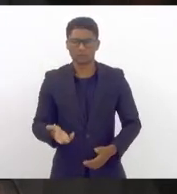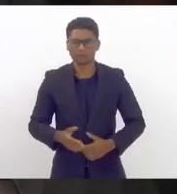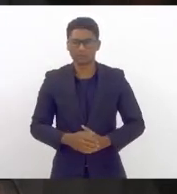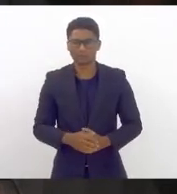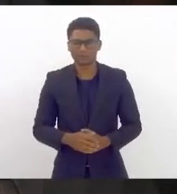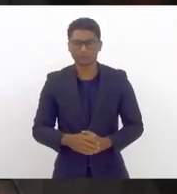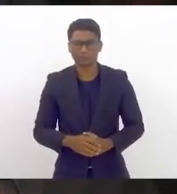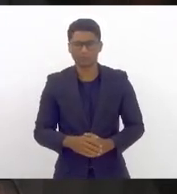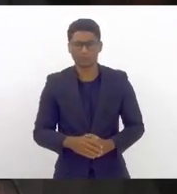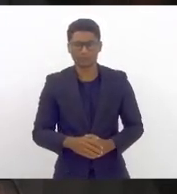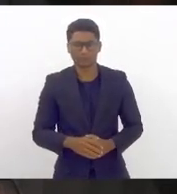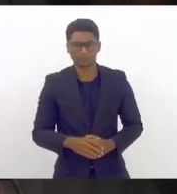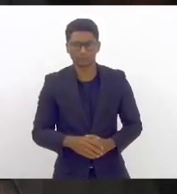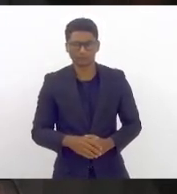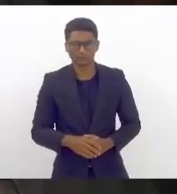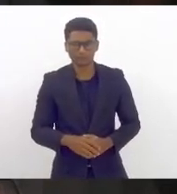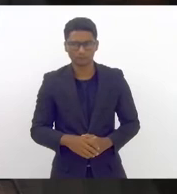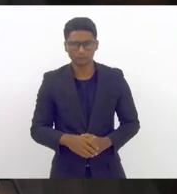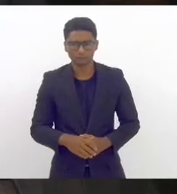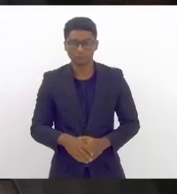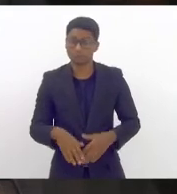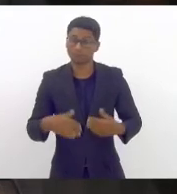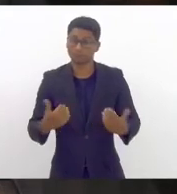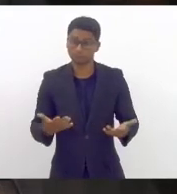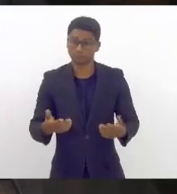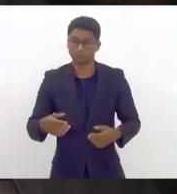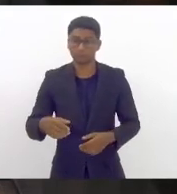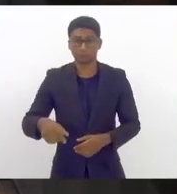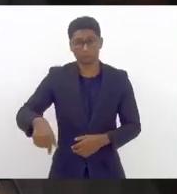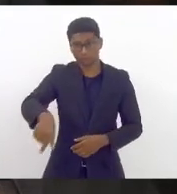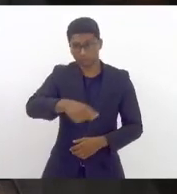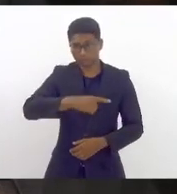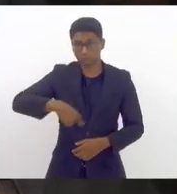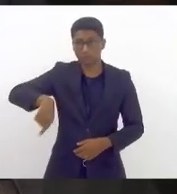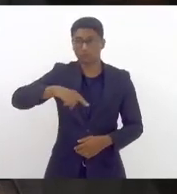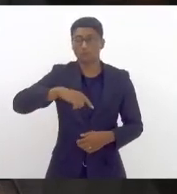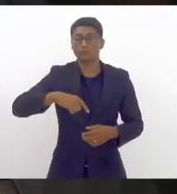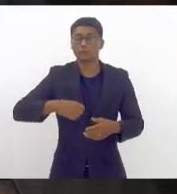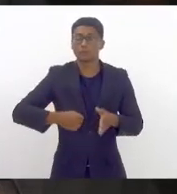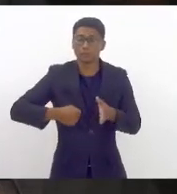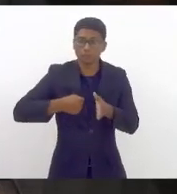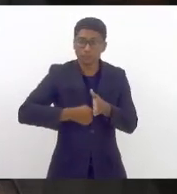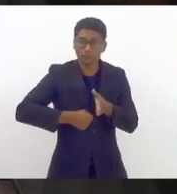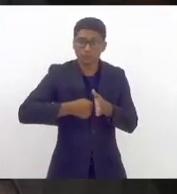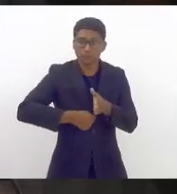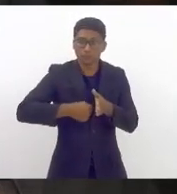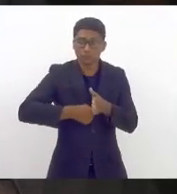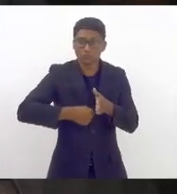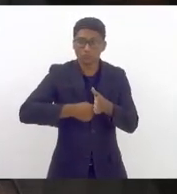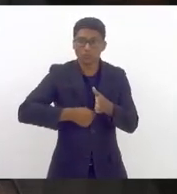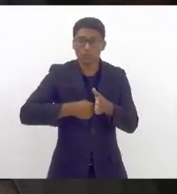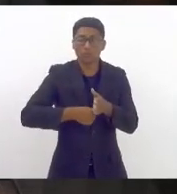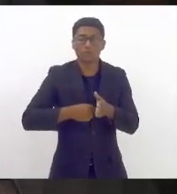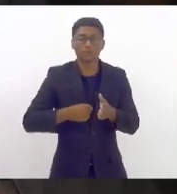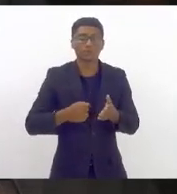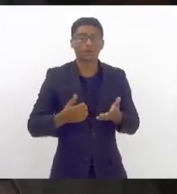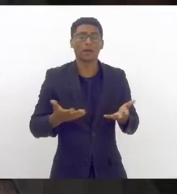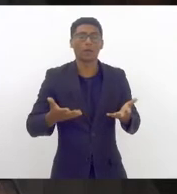isso a luta seguinte a nível Nacional